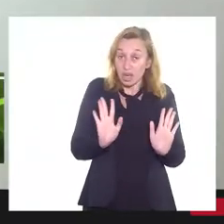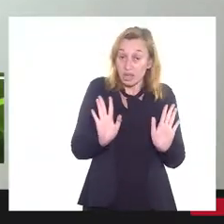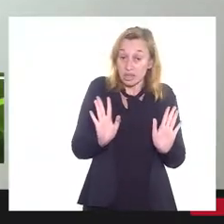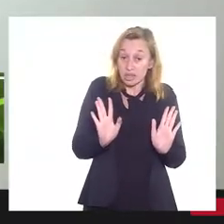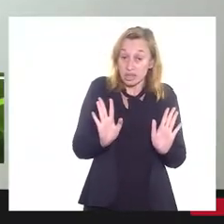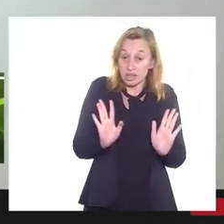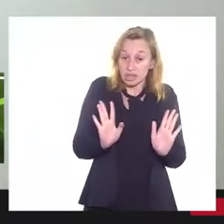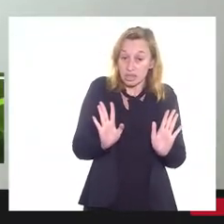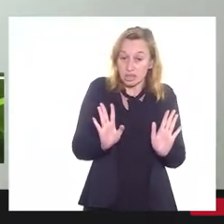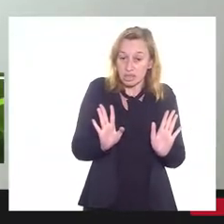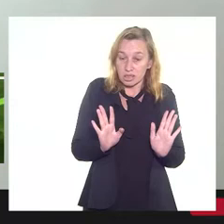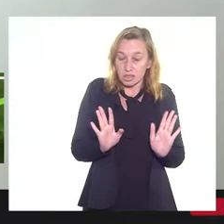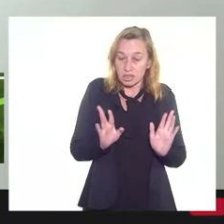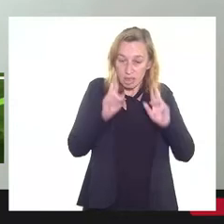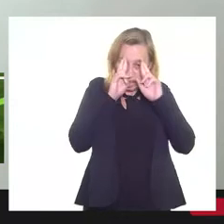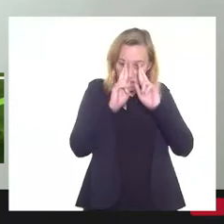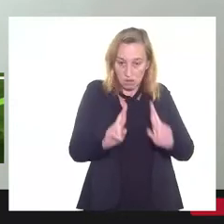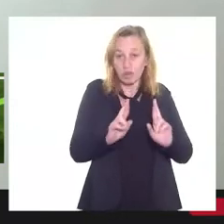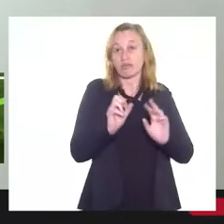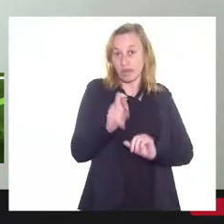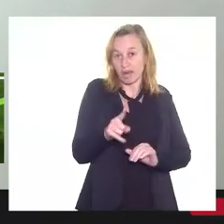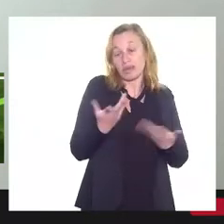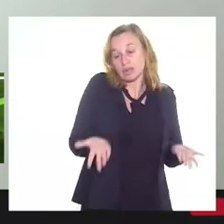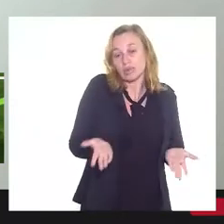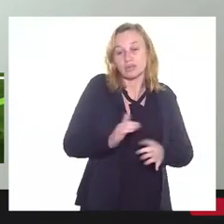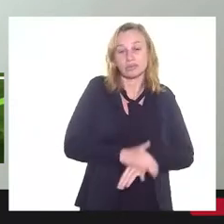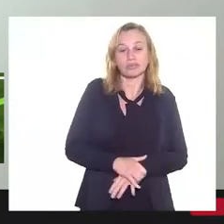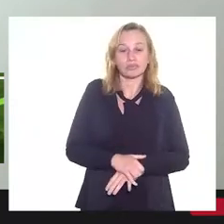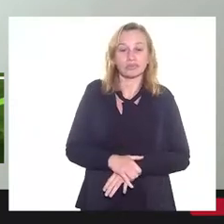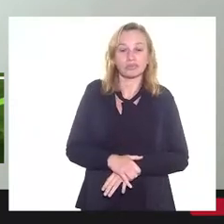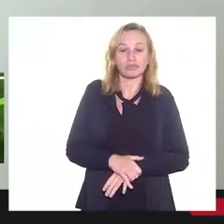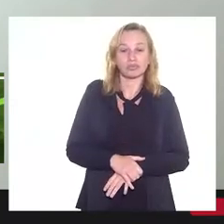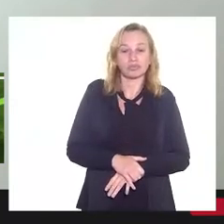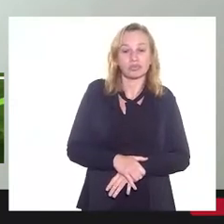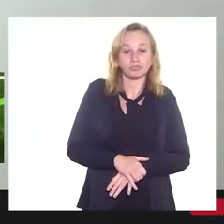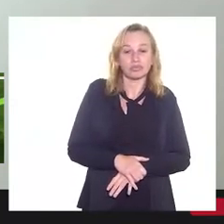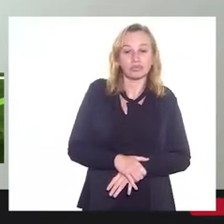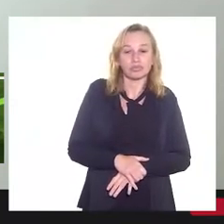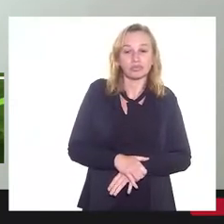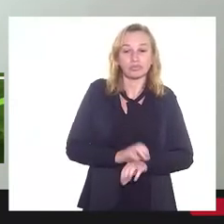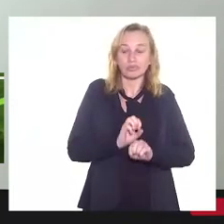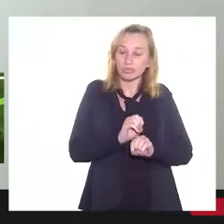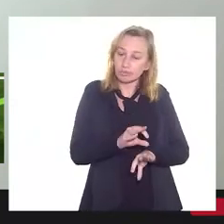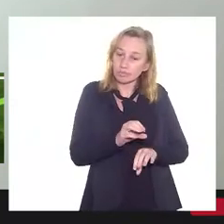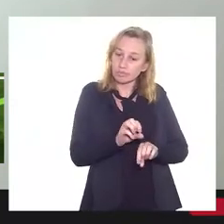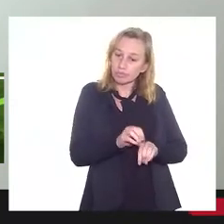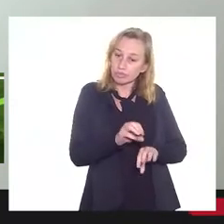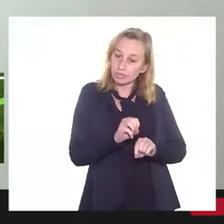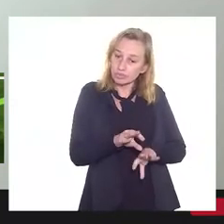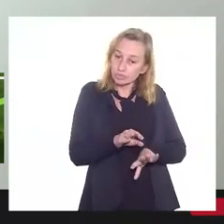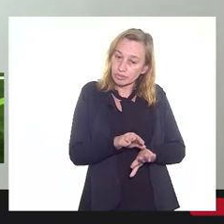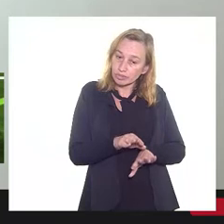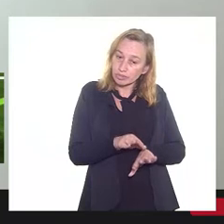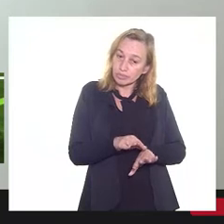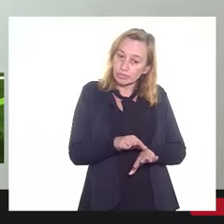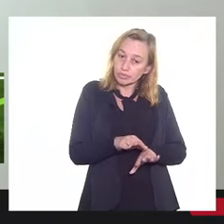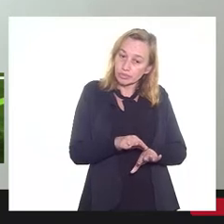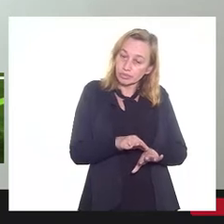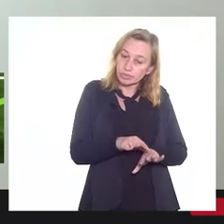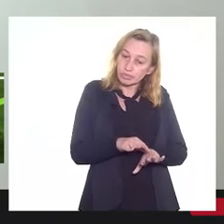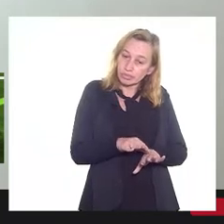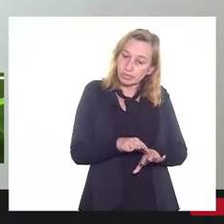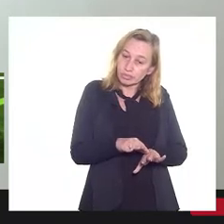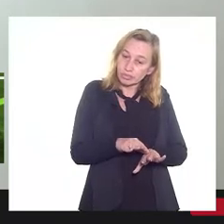momentos mais respeitosos né É então assim a educação é que balizou